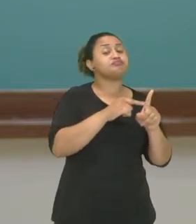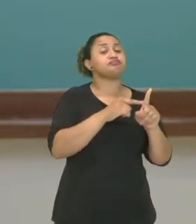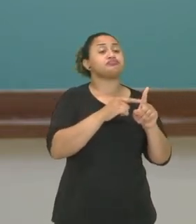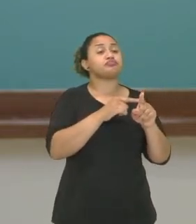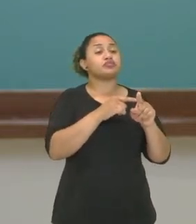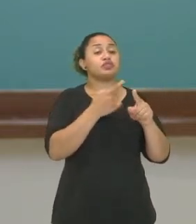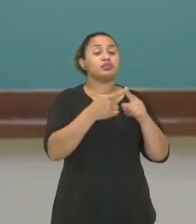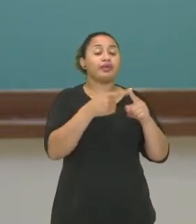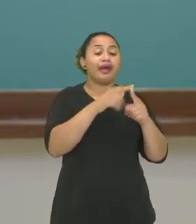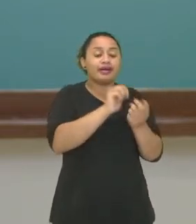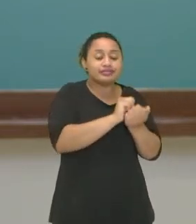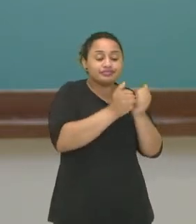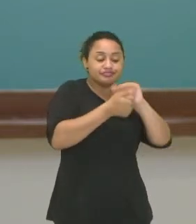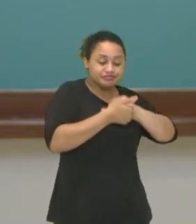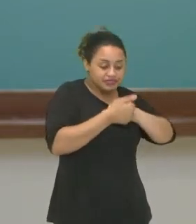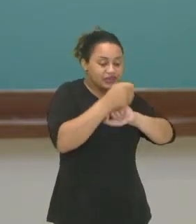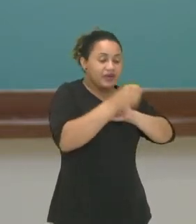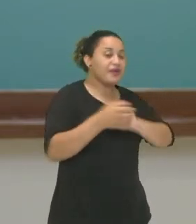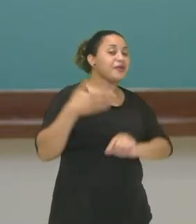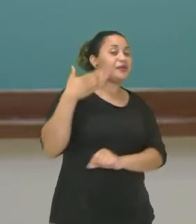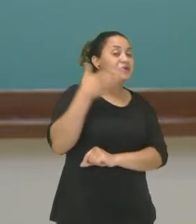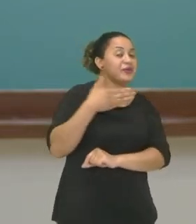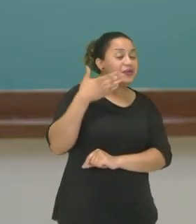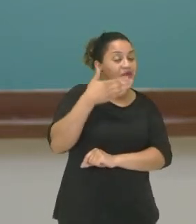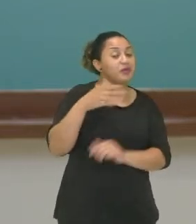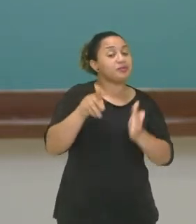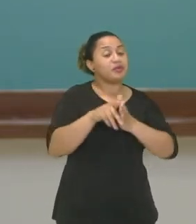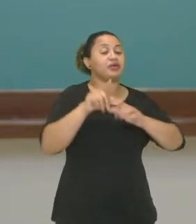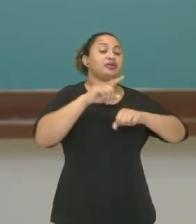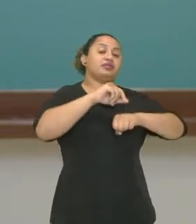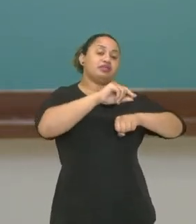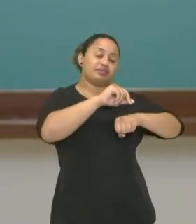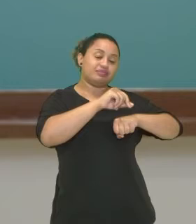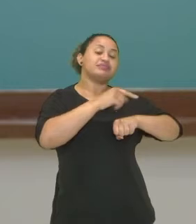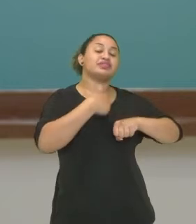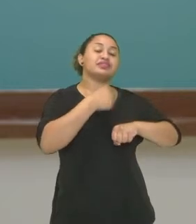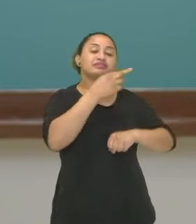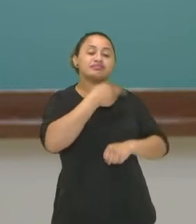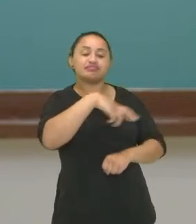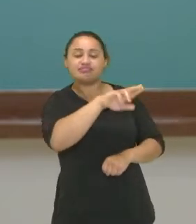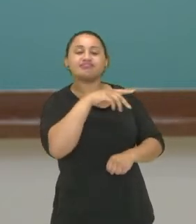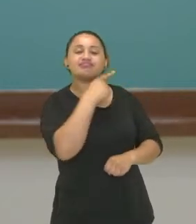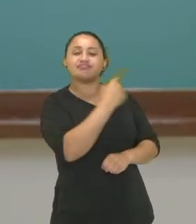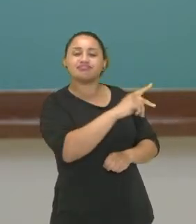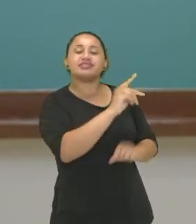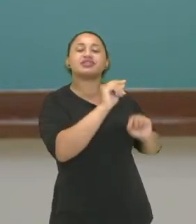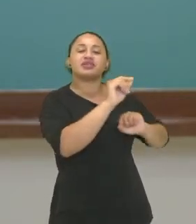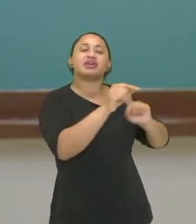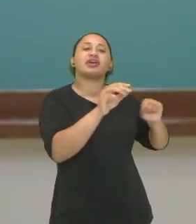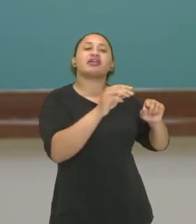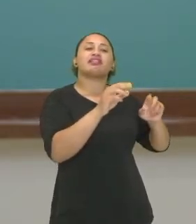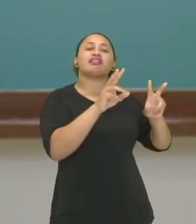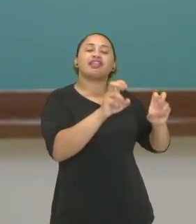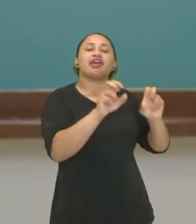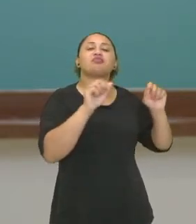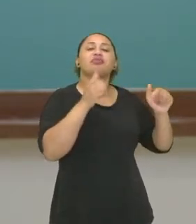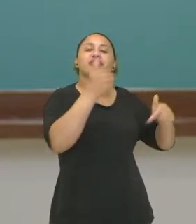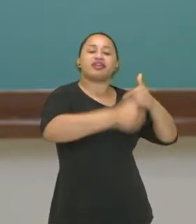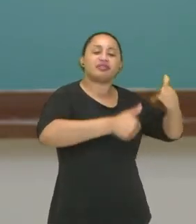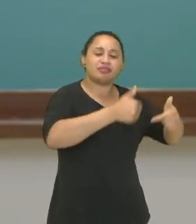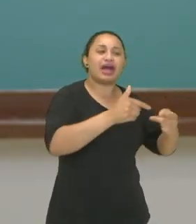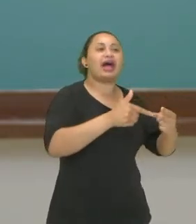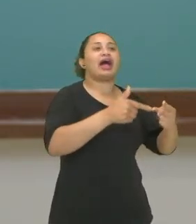estavam adaptadas ao discurso do capitalismo. Nas religiões protestantes fala-se muito então do trabalho, da graça,